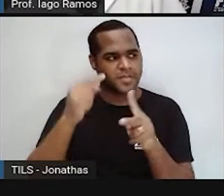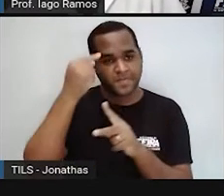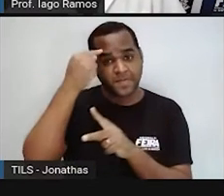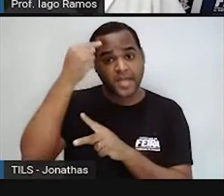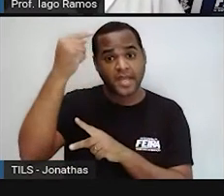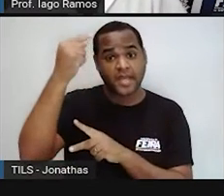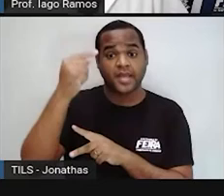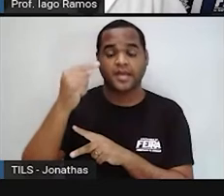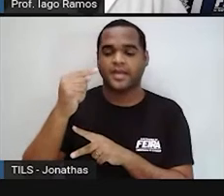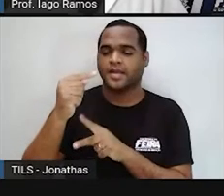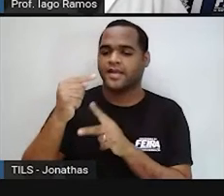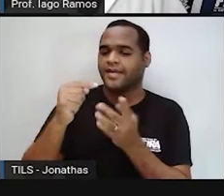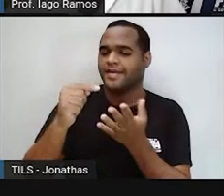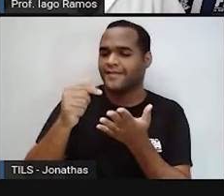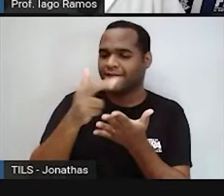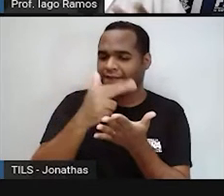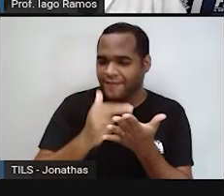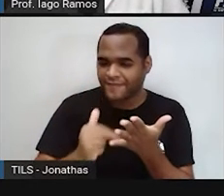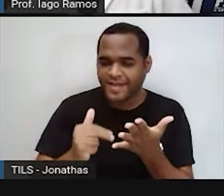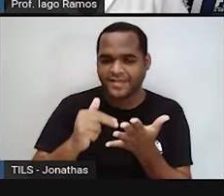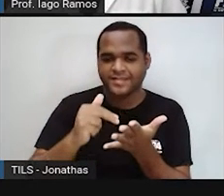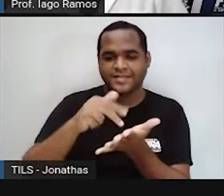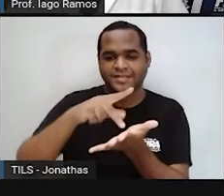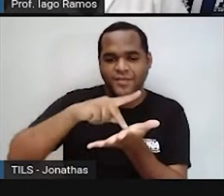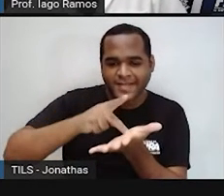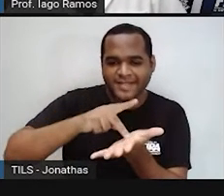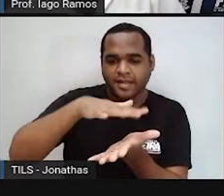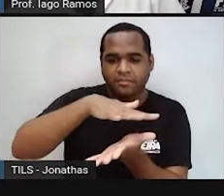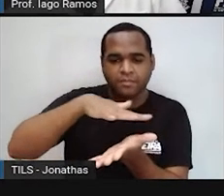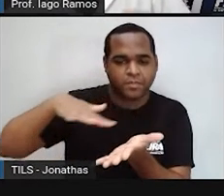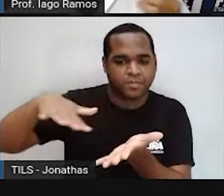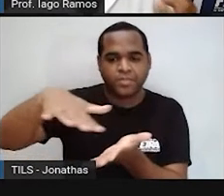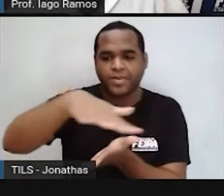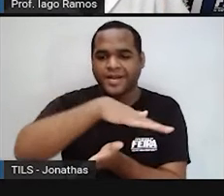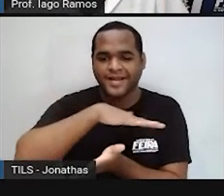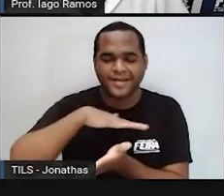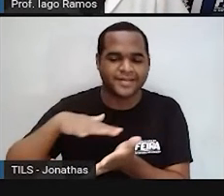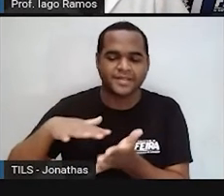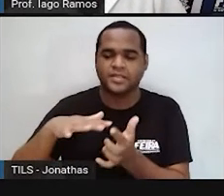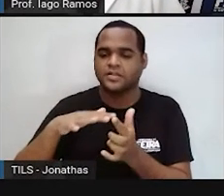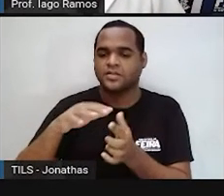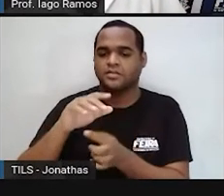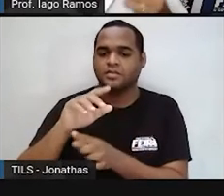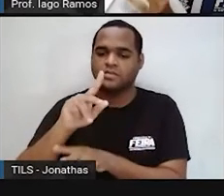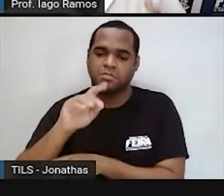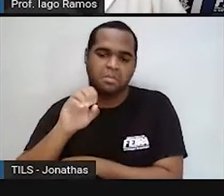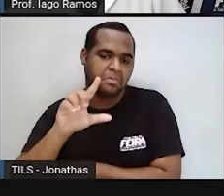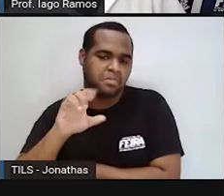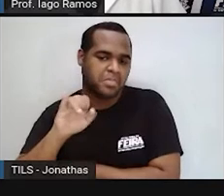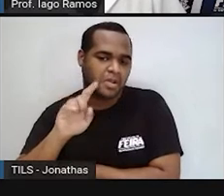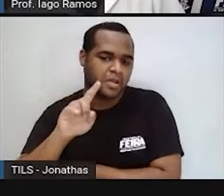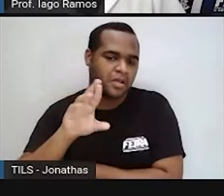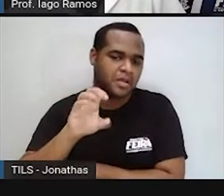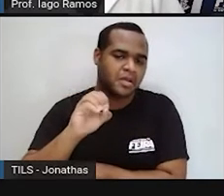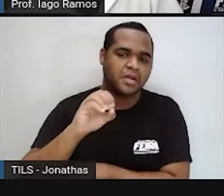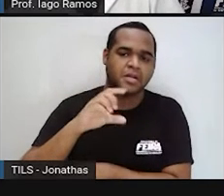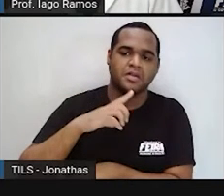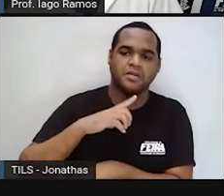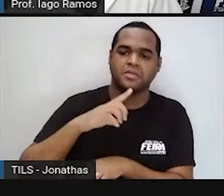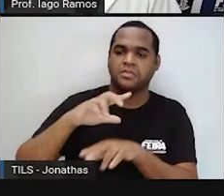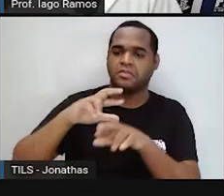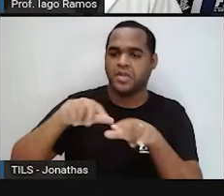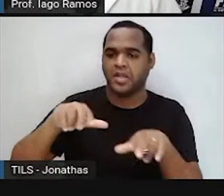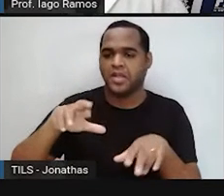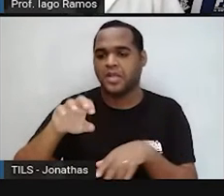ideia das figuras geométricas espaciais né os poliedros e corpos redondos